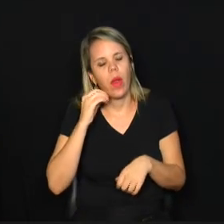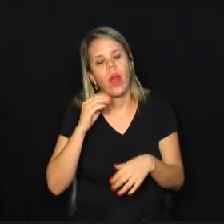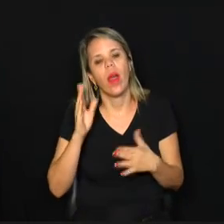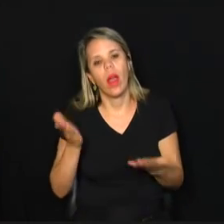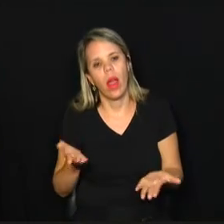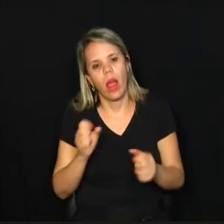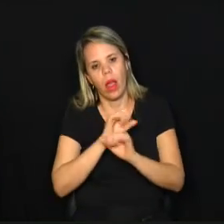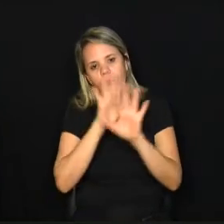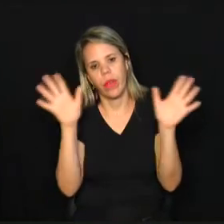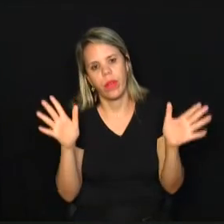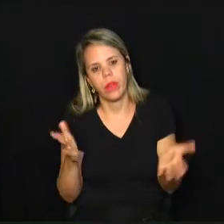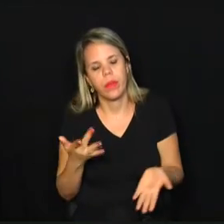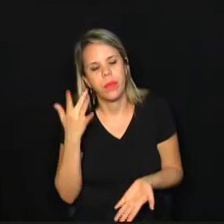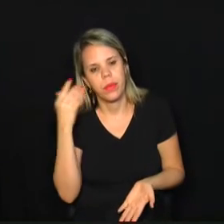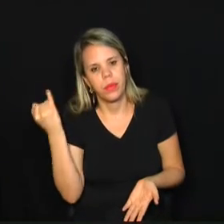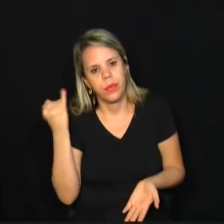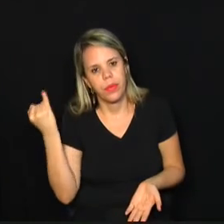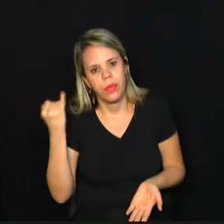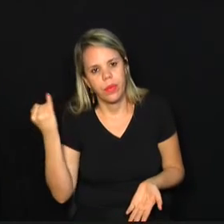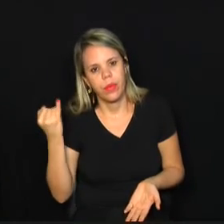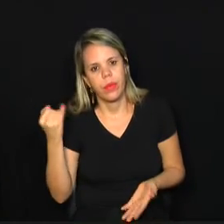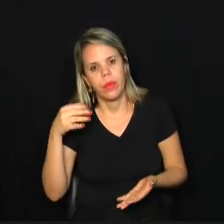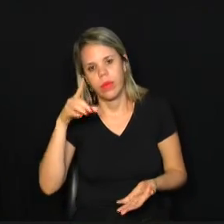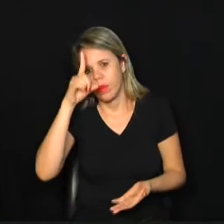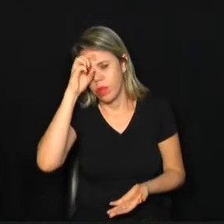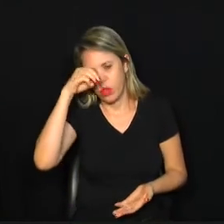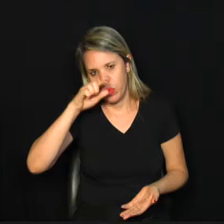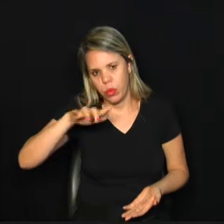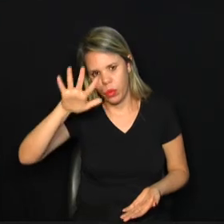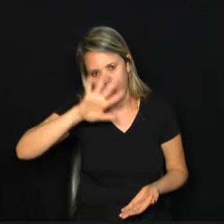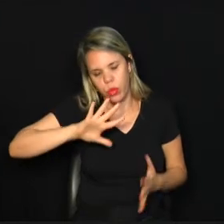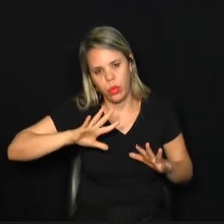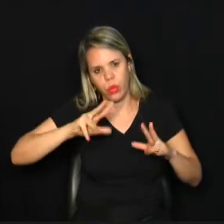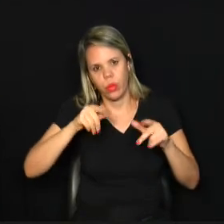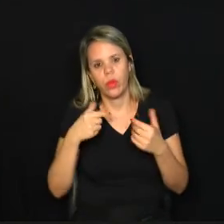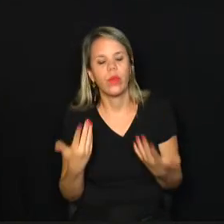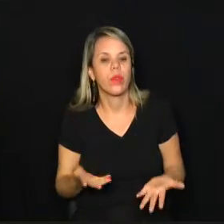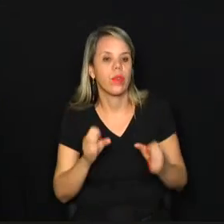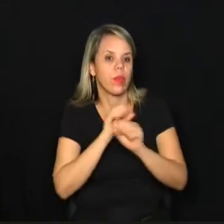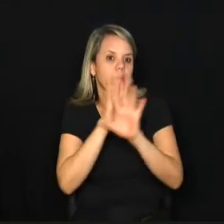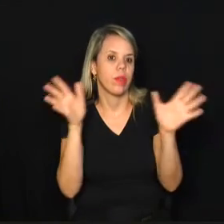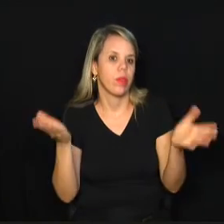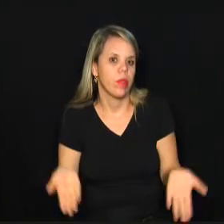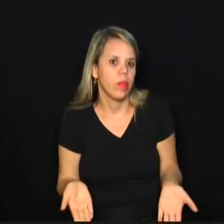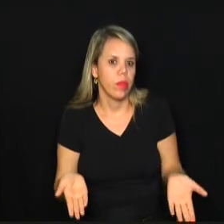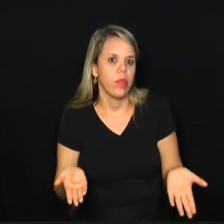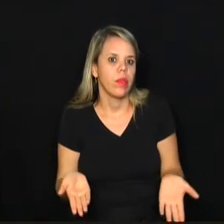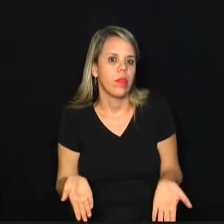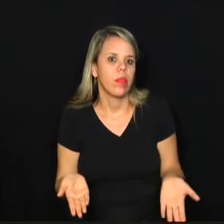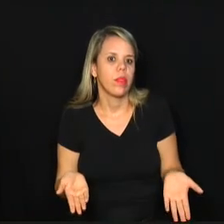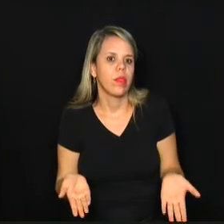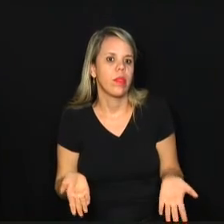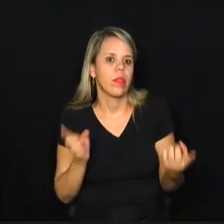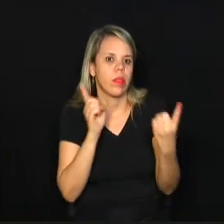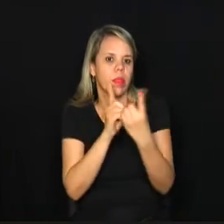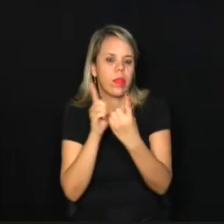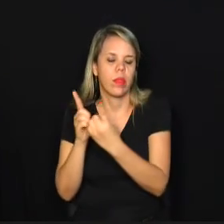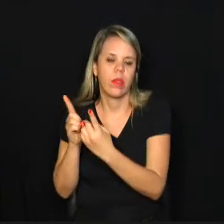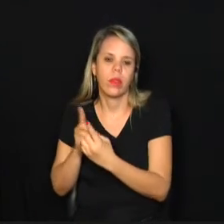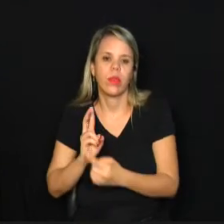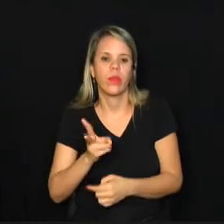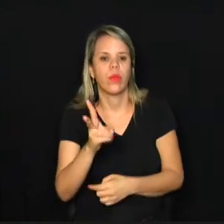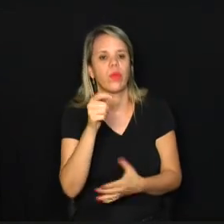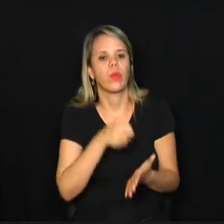ficou claro, eu acho que é importante para a rede Mário Gatti, e deixar bem claro que em termos de assistência nós temos que